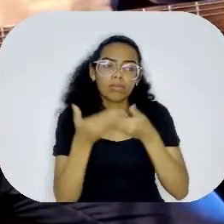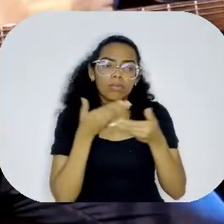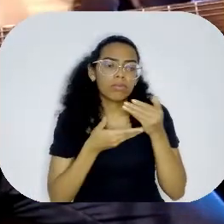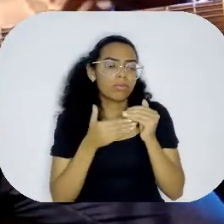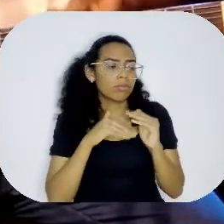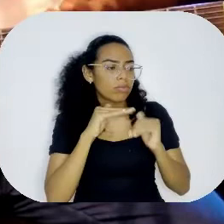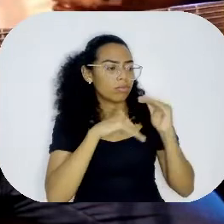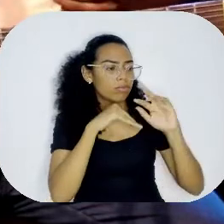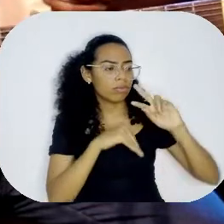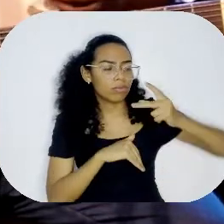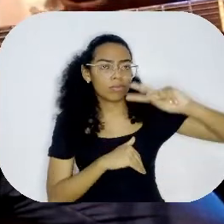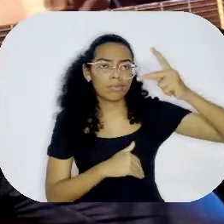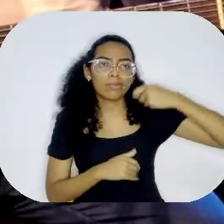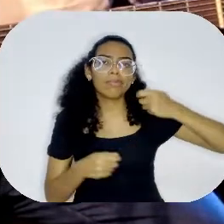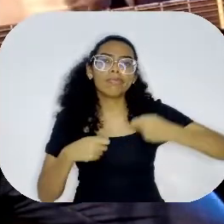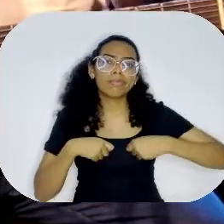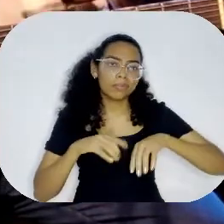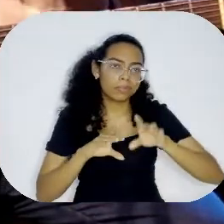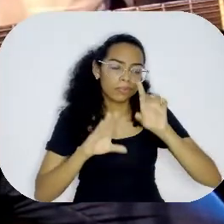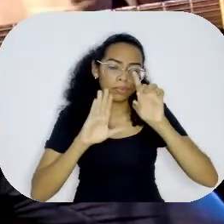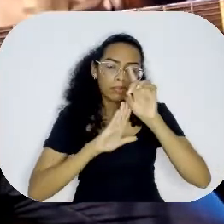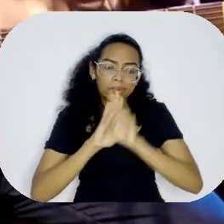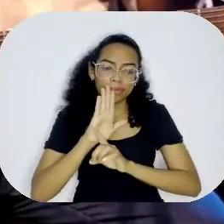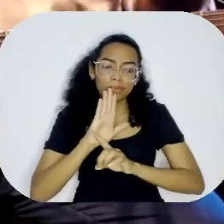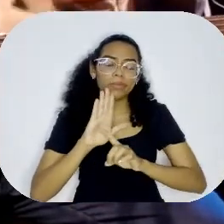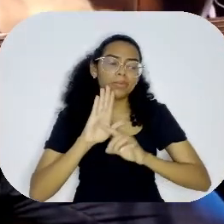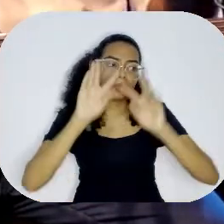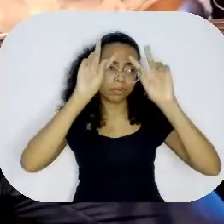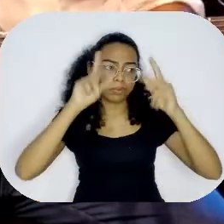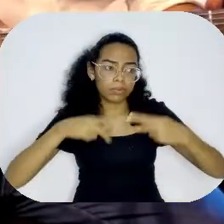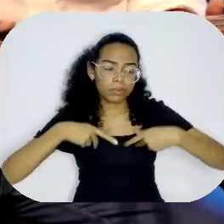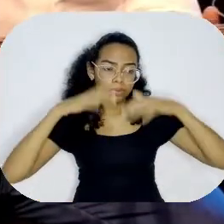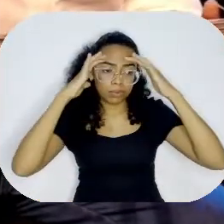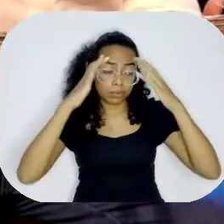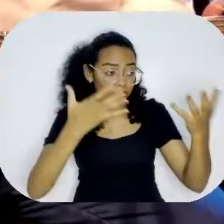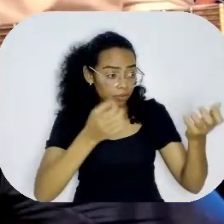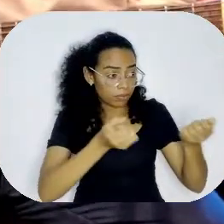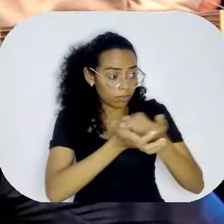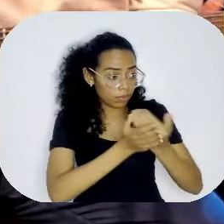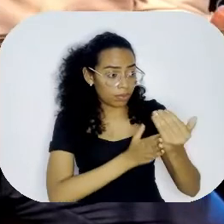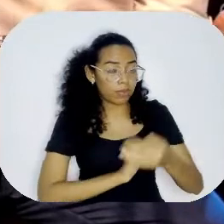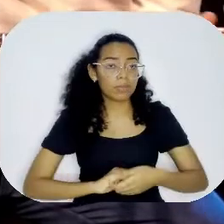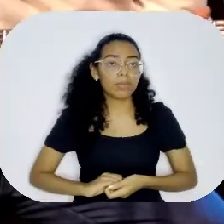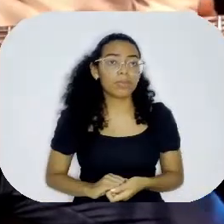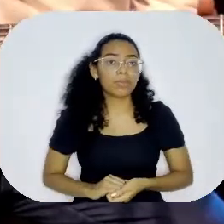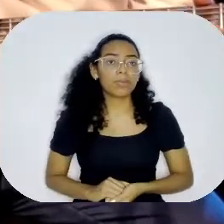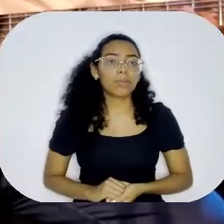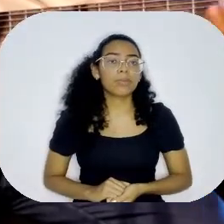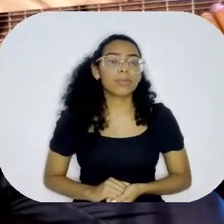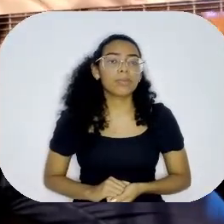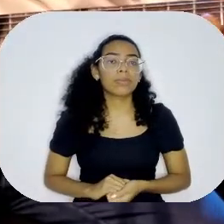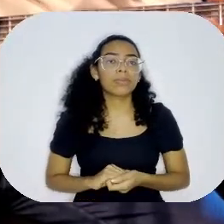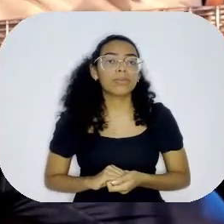respeito ao outro. Realmente um povo que evoluiu muito nesse campo dos direitos, né, humanos, né, no respeito ao outro. Então vamos lá, né? Vamos lá?